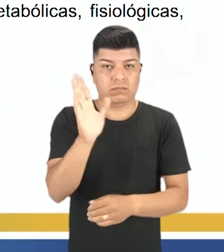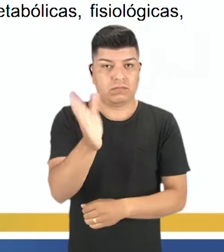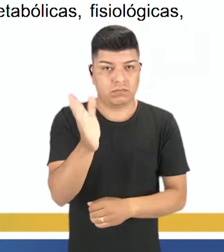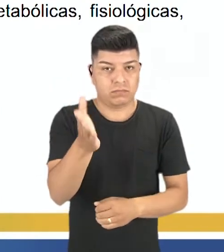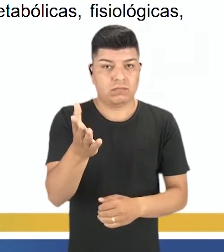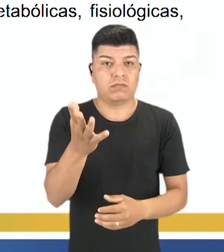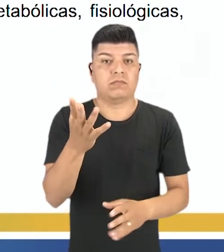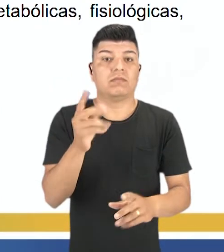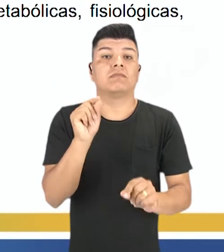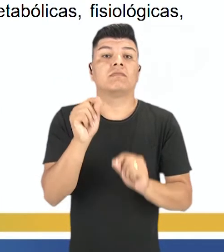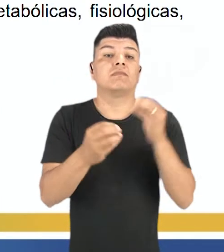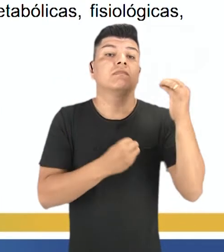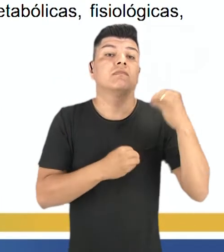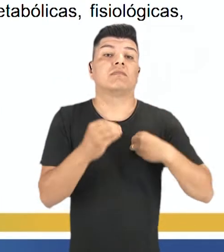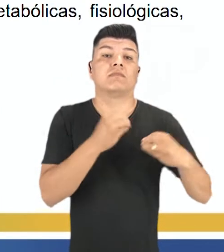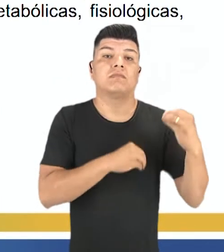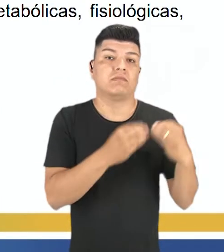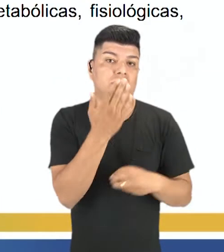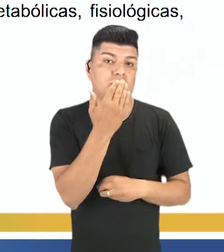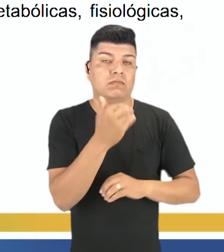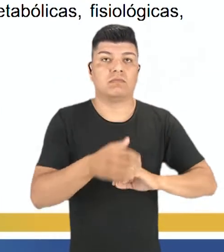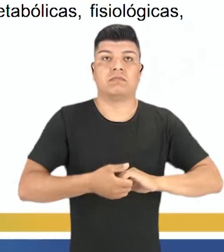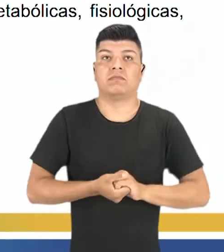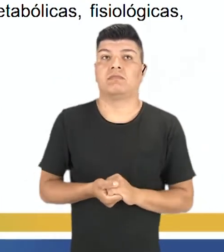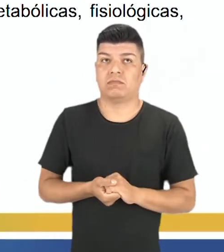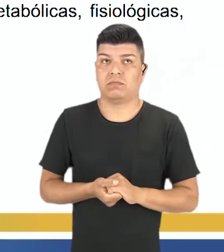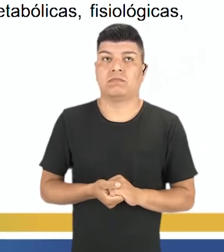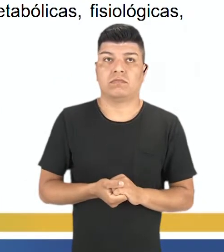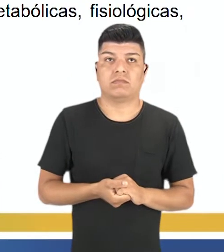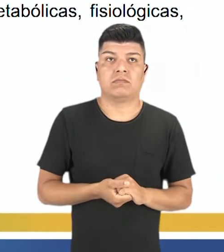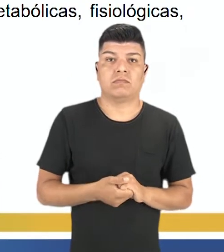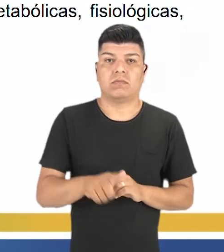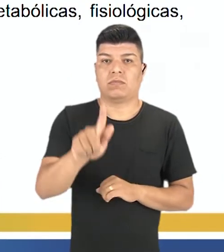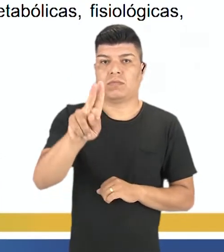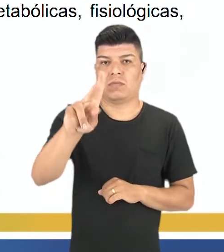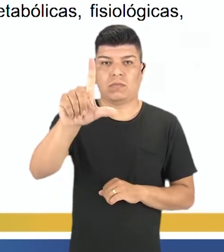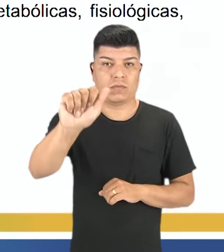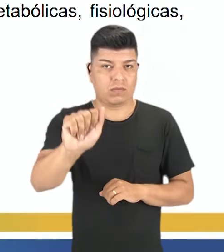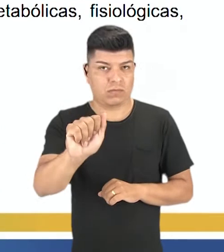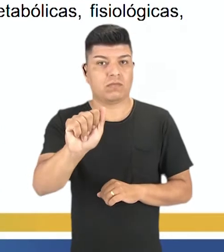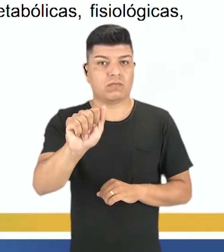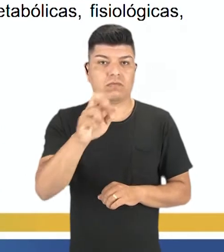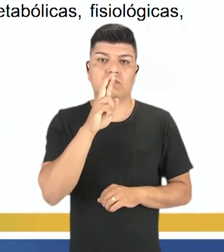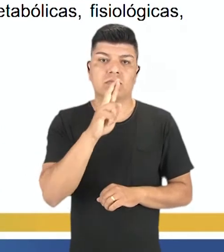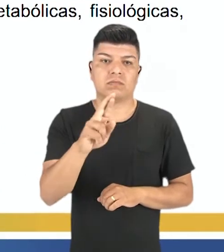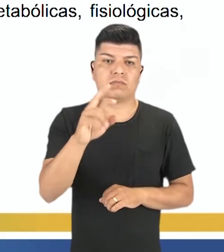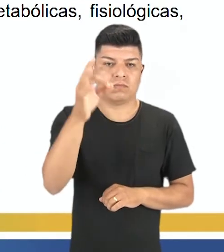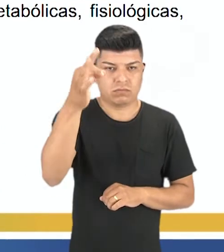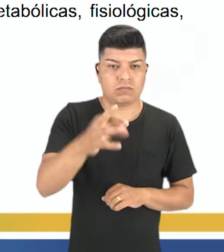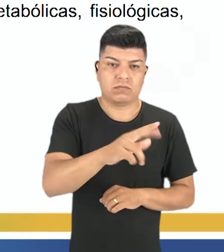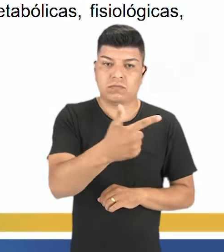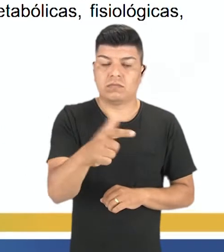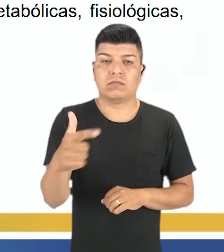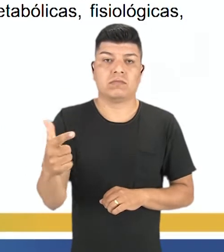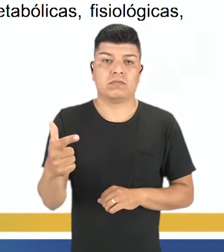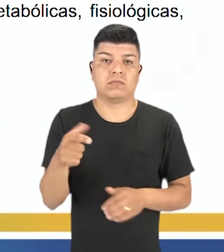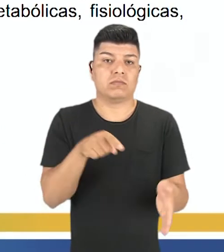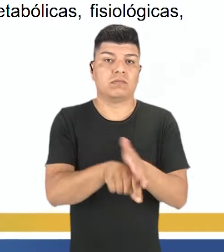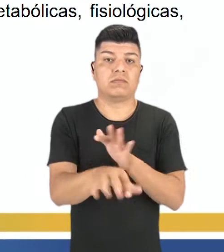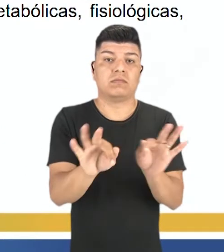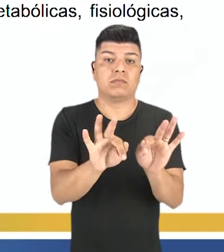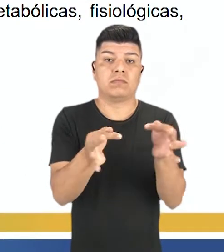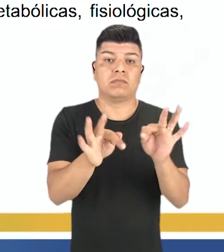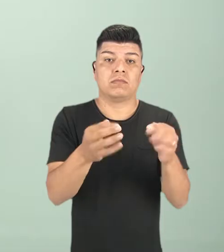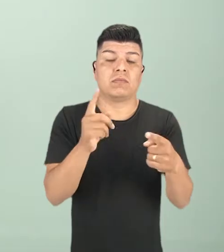dos pecados. Em nossa moderna era científica, não existe uma resposta clara para uma questão aparentemente simples. Por que